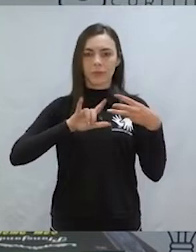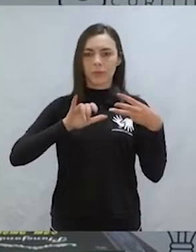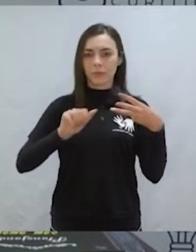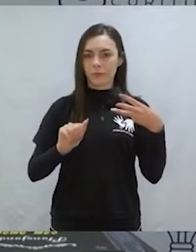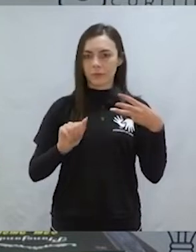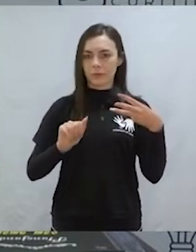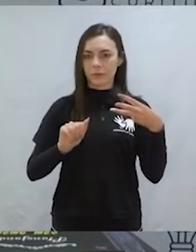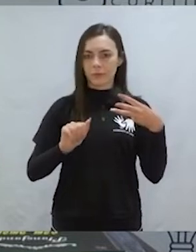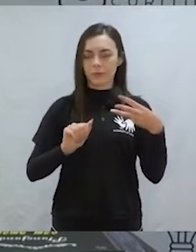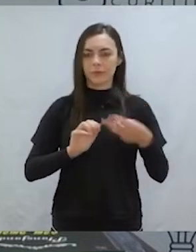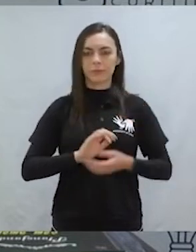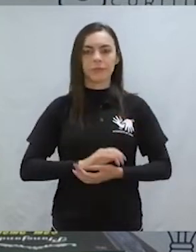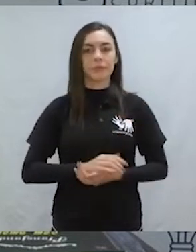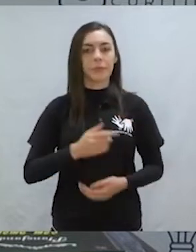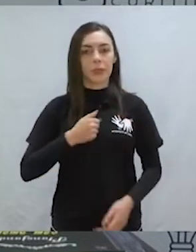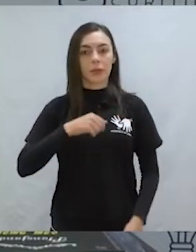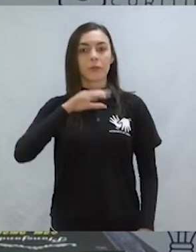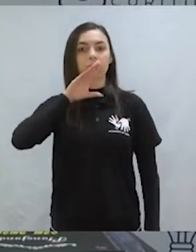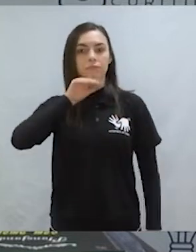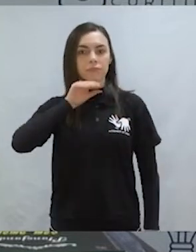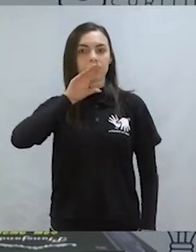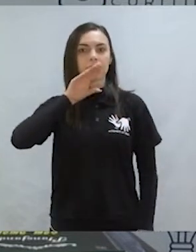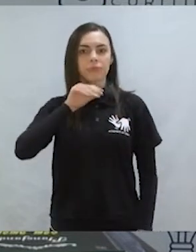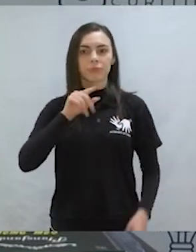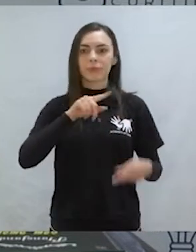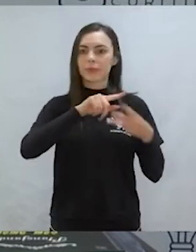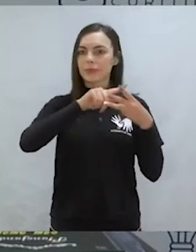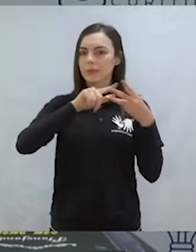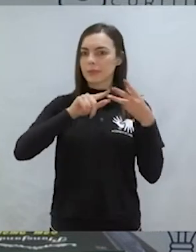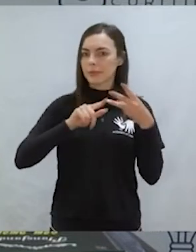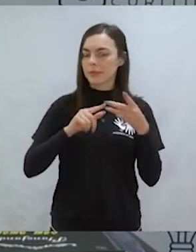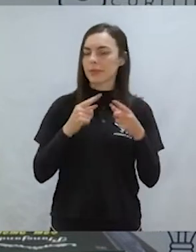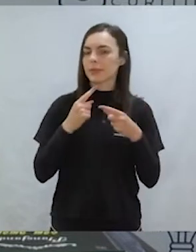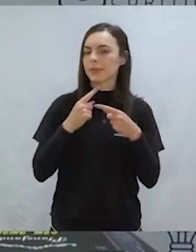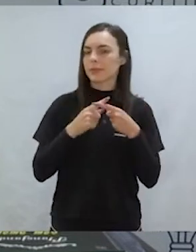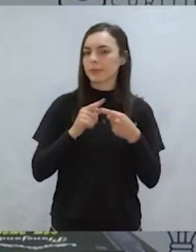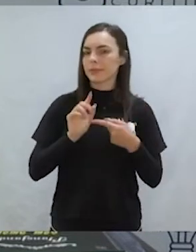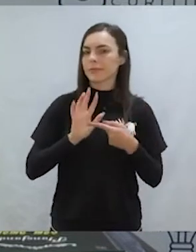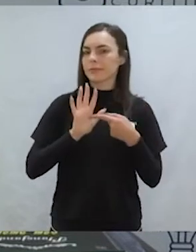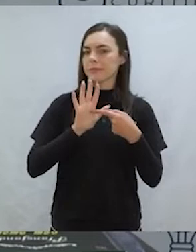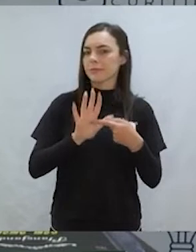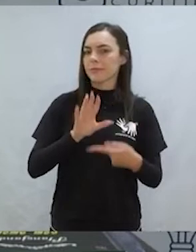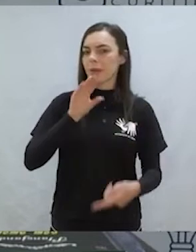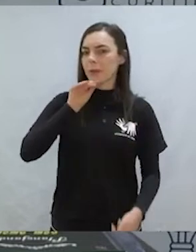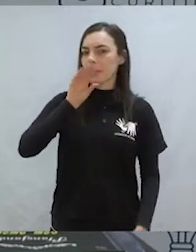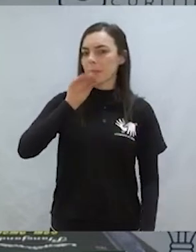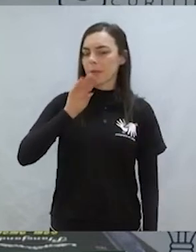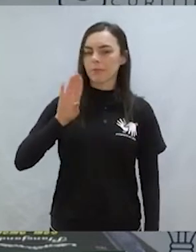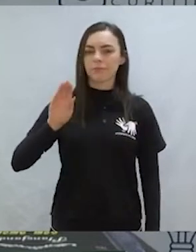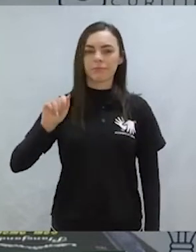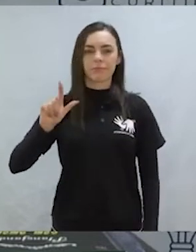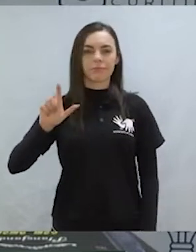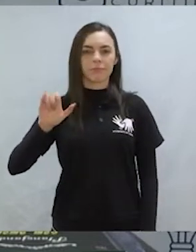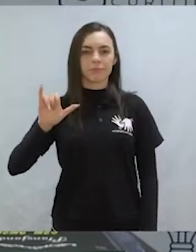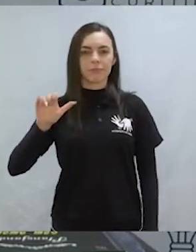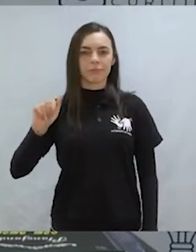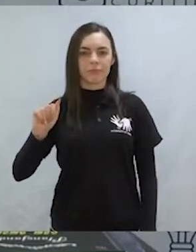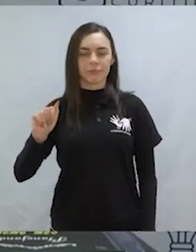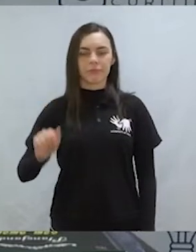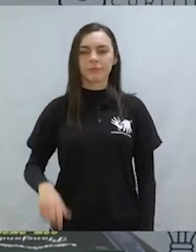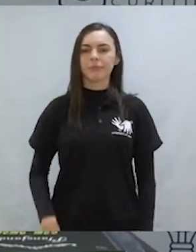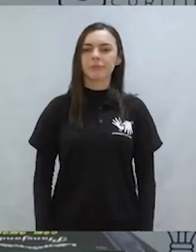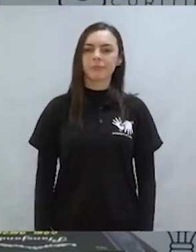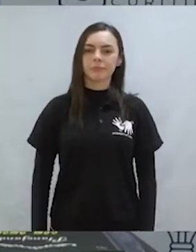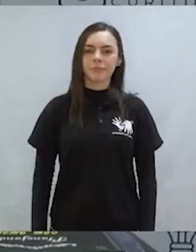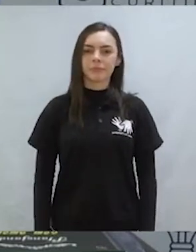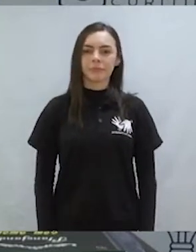Baleia. Eu abro minha boca 3 vezes para falar a palavra baleia.